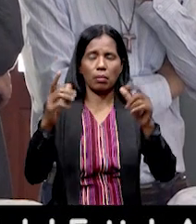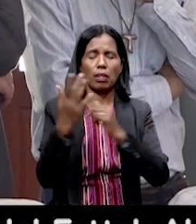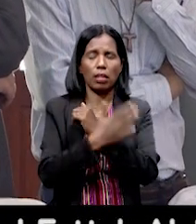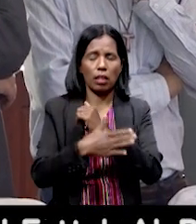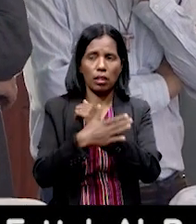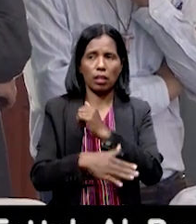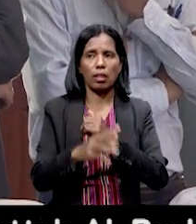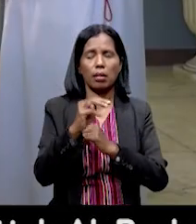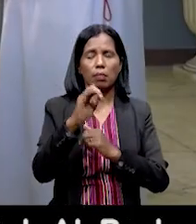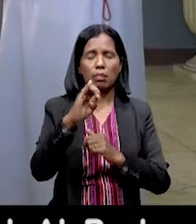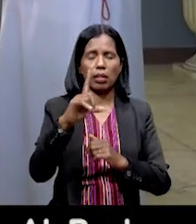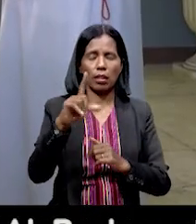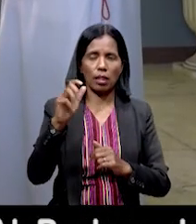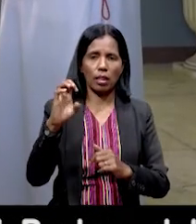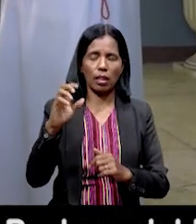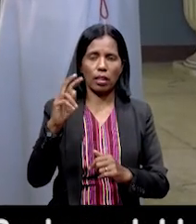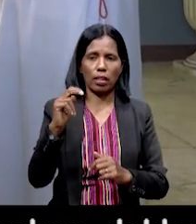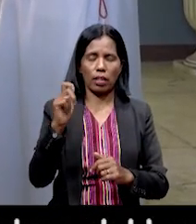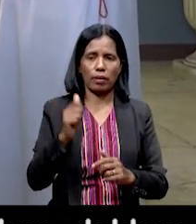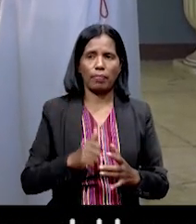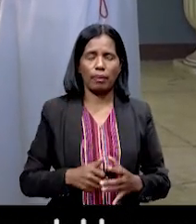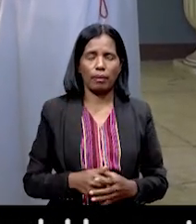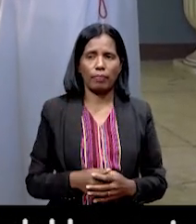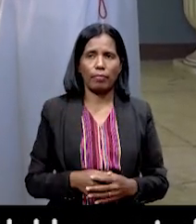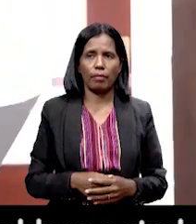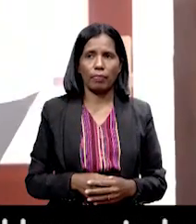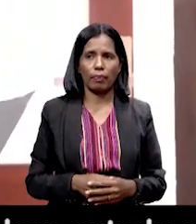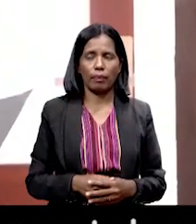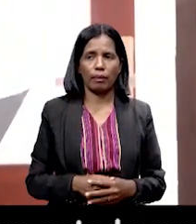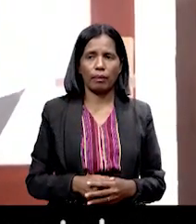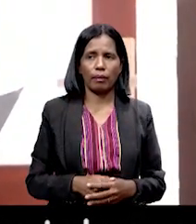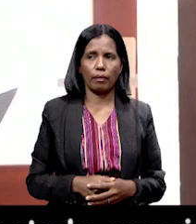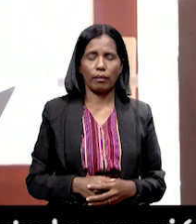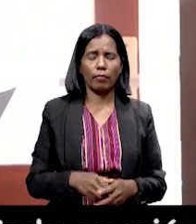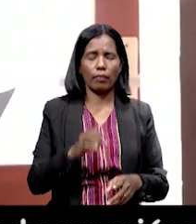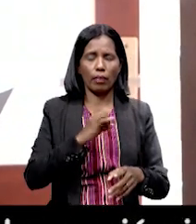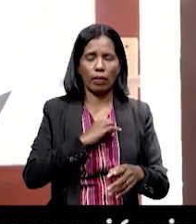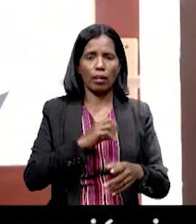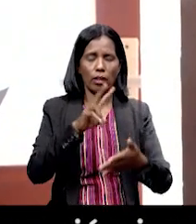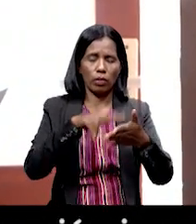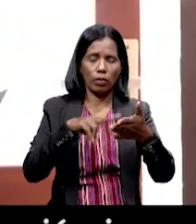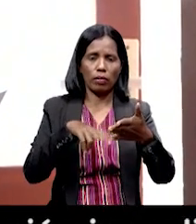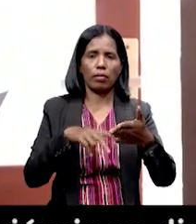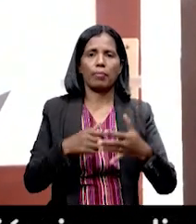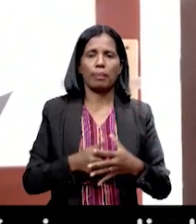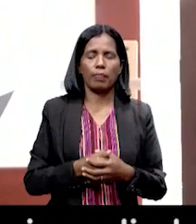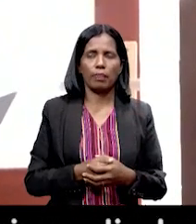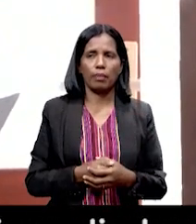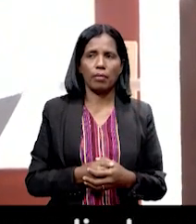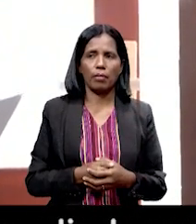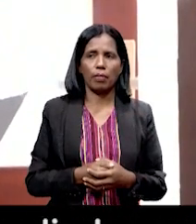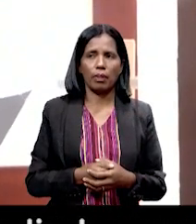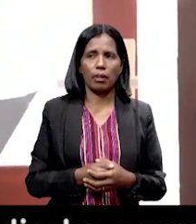Unidas Milena Pires. A lei do Conselho Superior, do Estatuto e do Regulamento da UCT a contribuir para